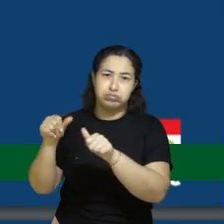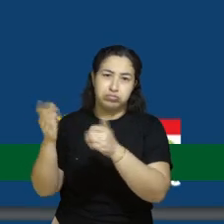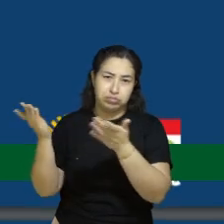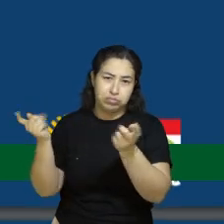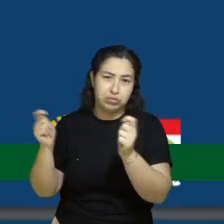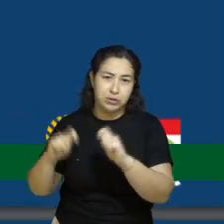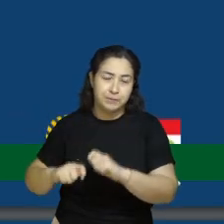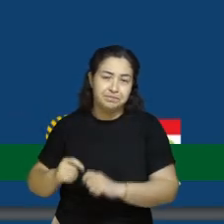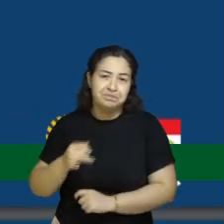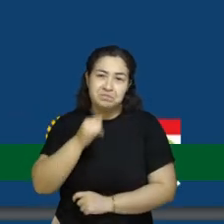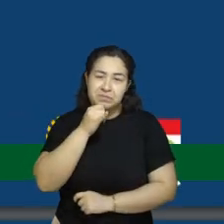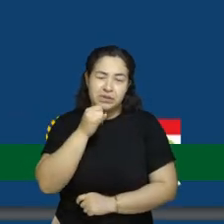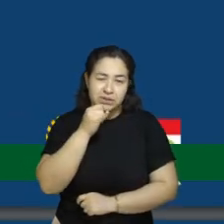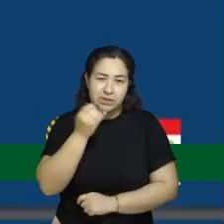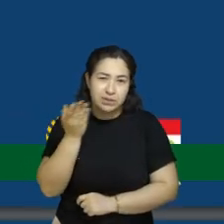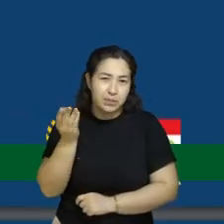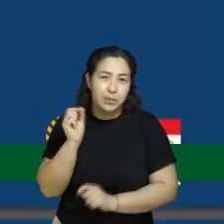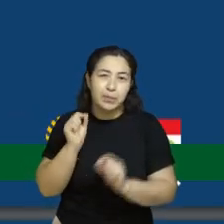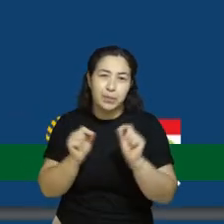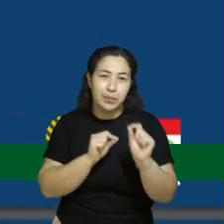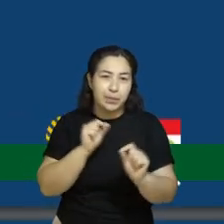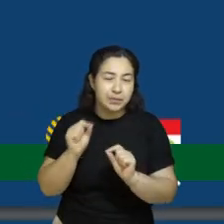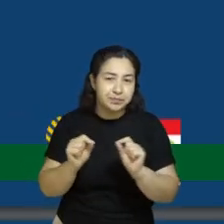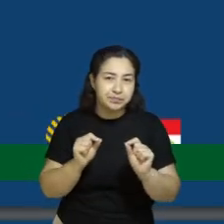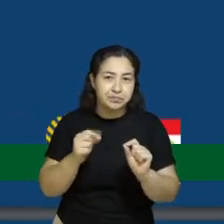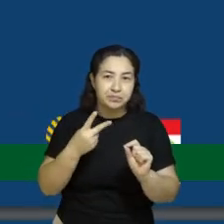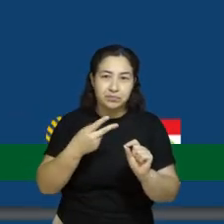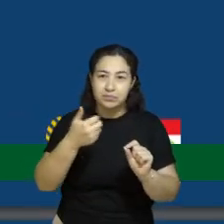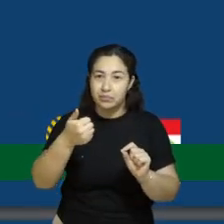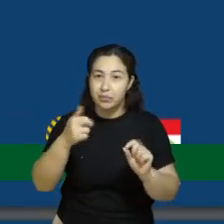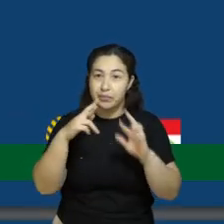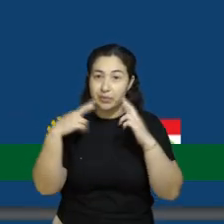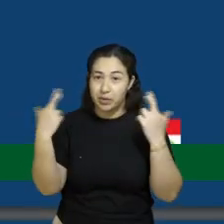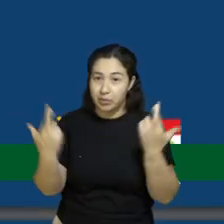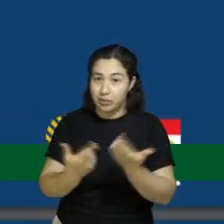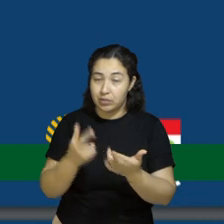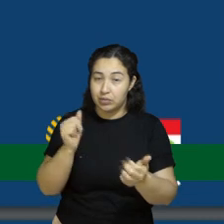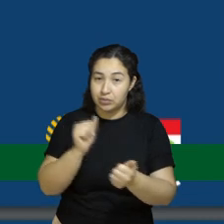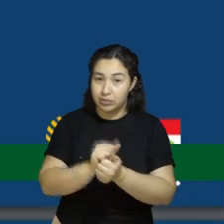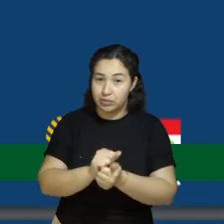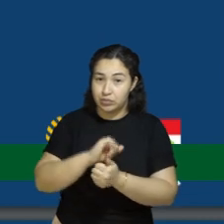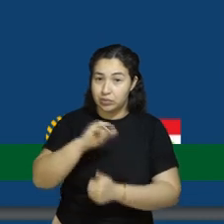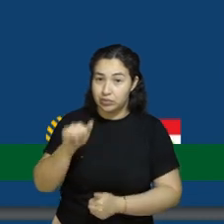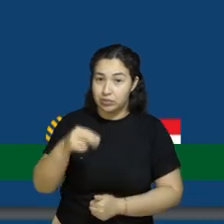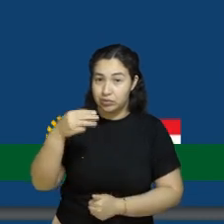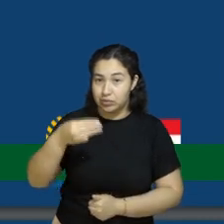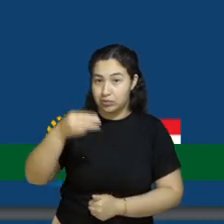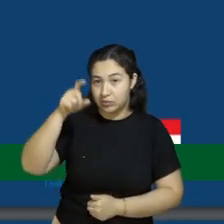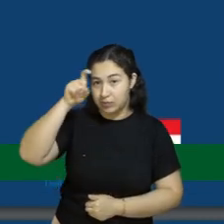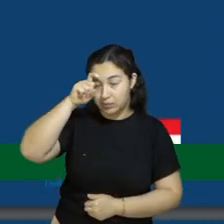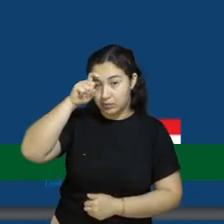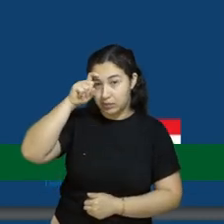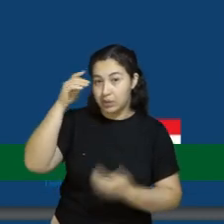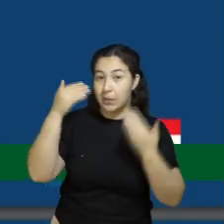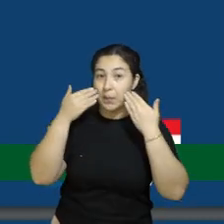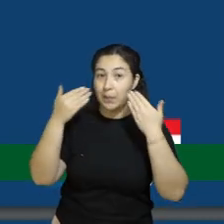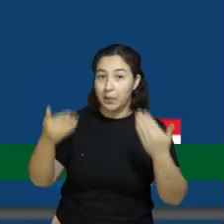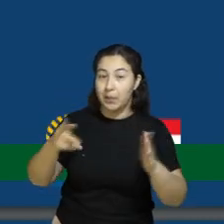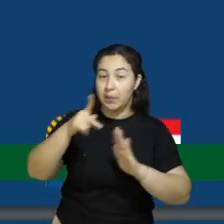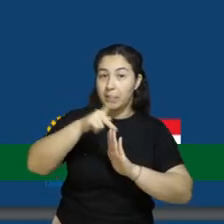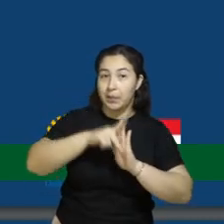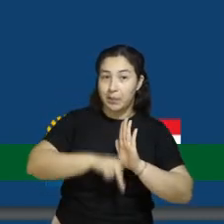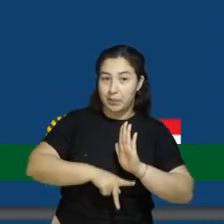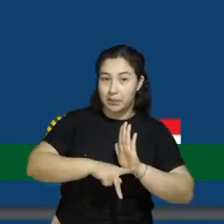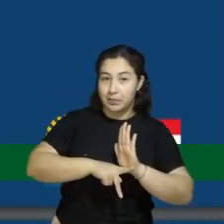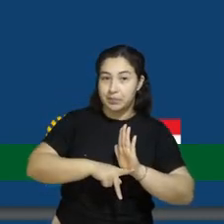aqui vou dar um exemplo bem clássico que a gente, nas 21 reuniões com o governador Jorginho Melo, nós apresentamos esse projeto e agora